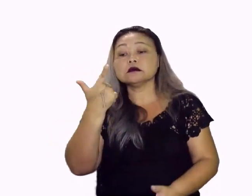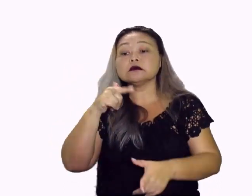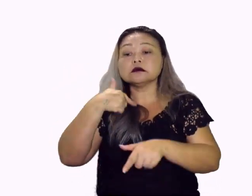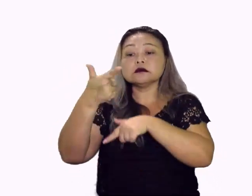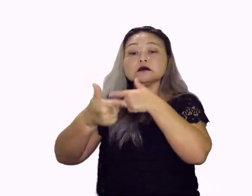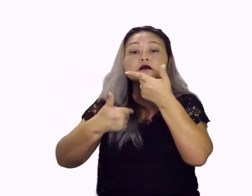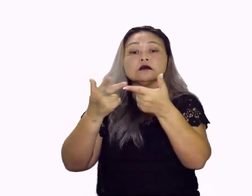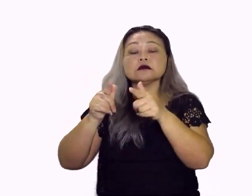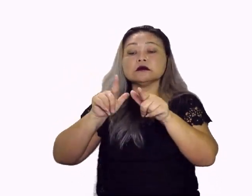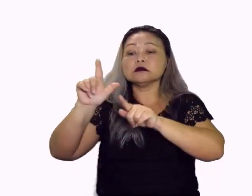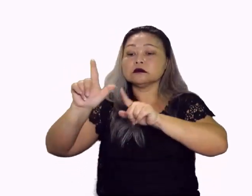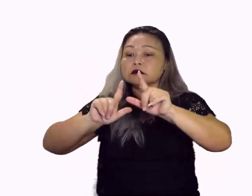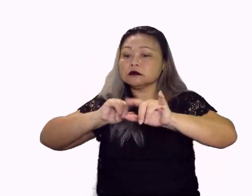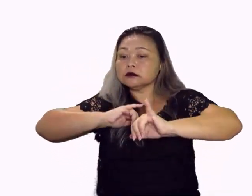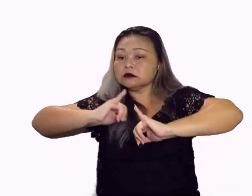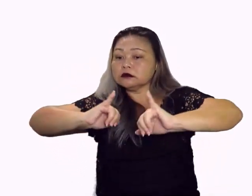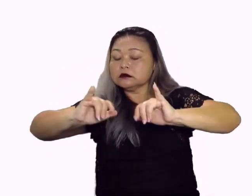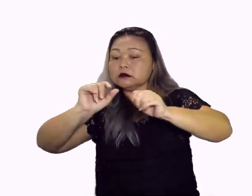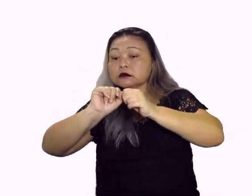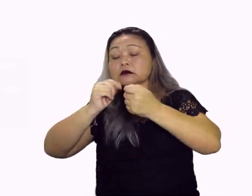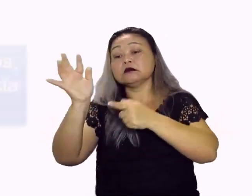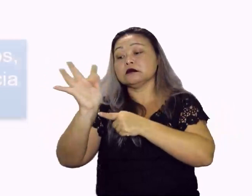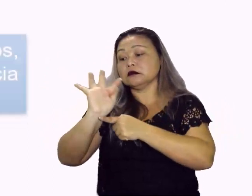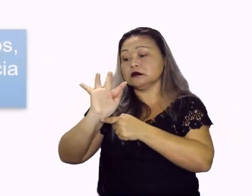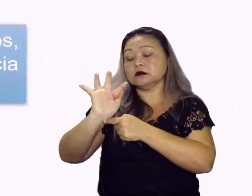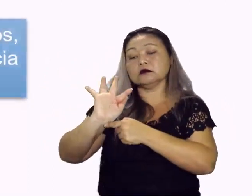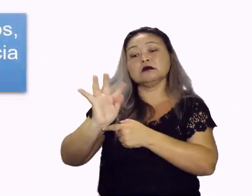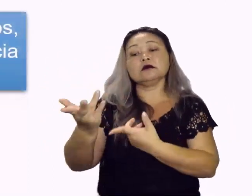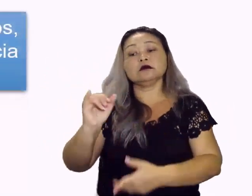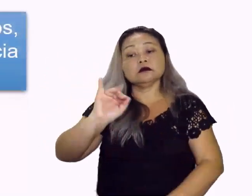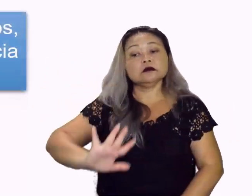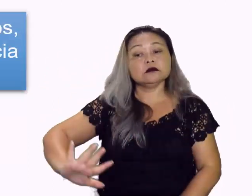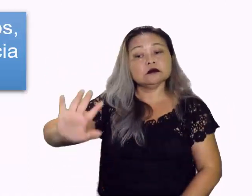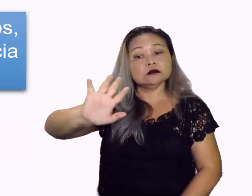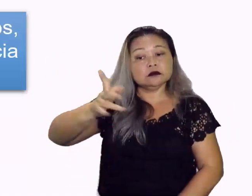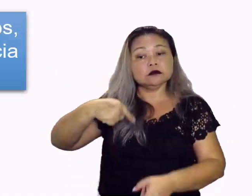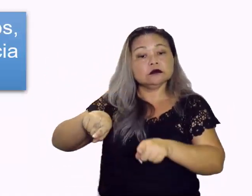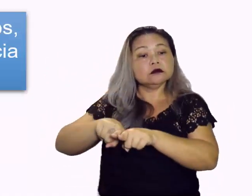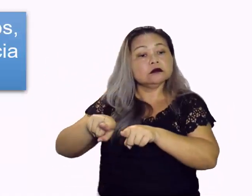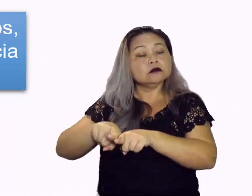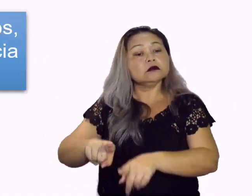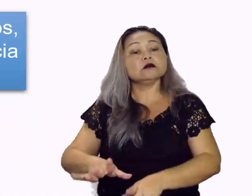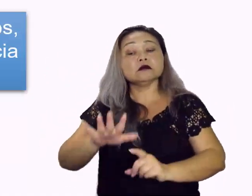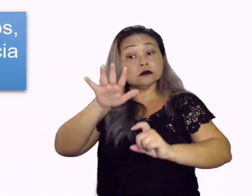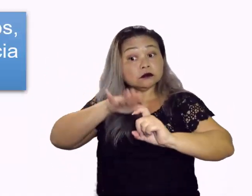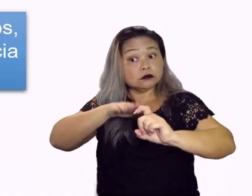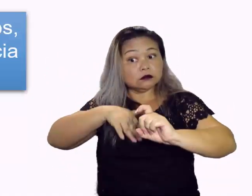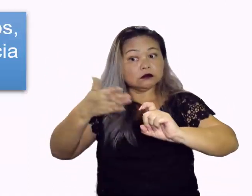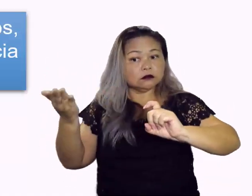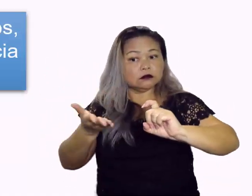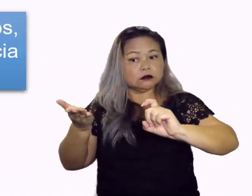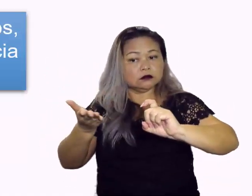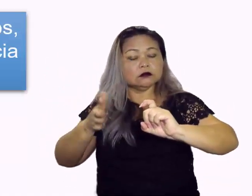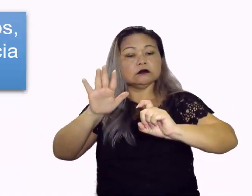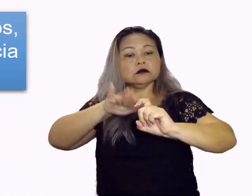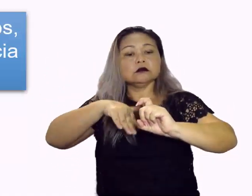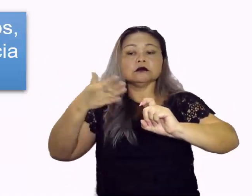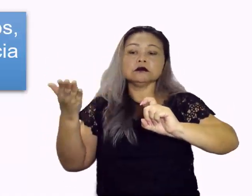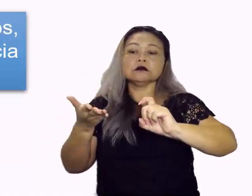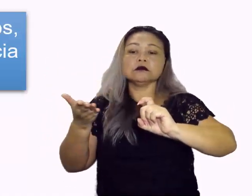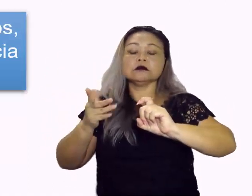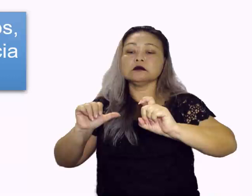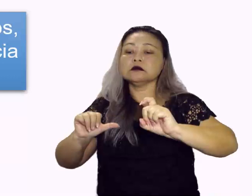propagandas, imagens e até mesmo de filmes. Os mitos atuais, ó, de hoje, tá?